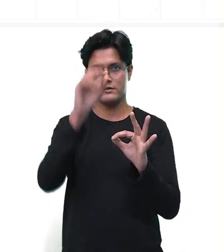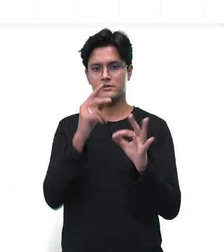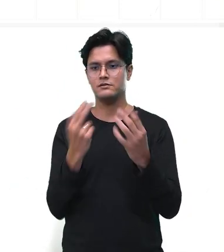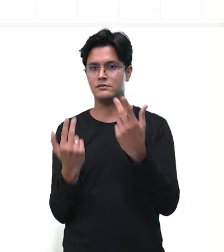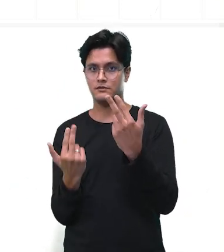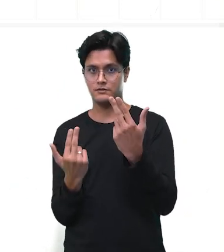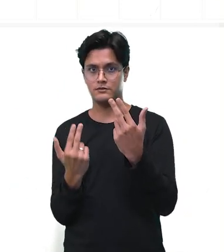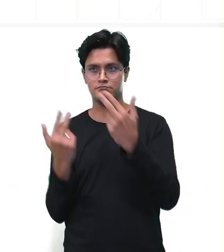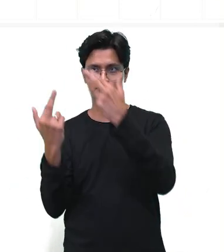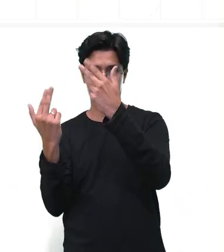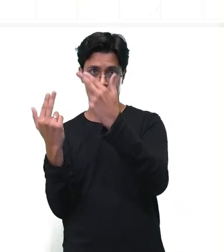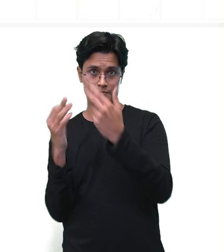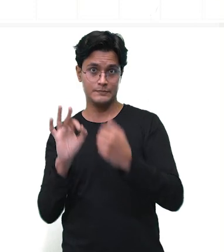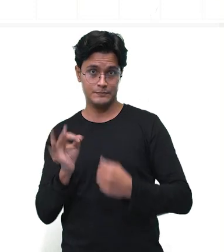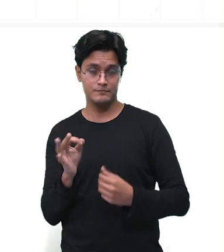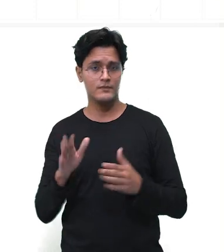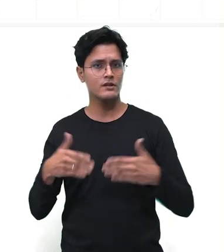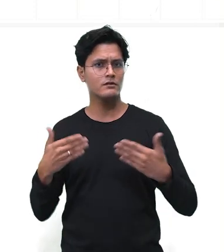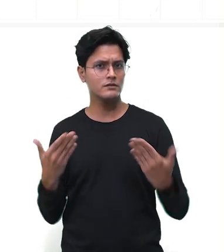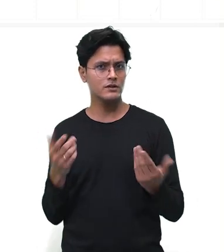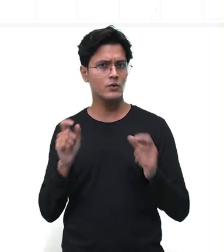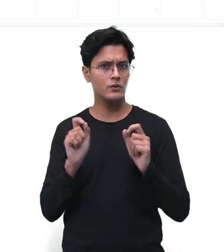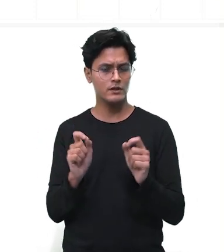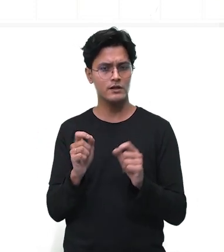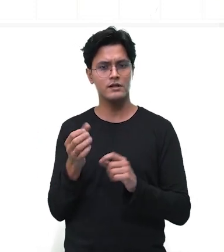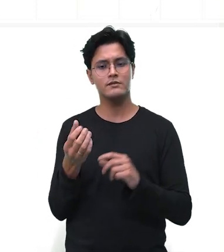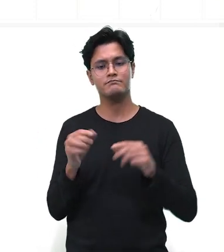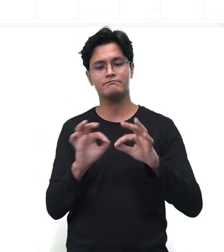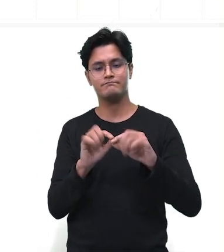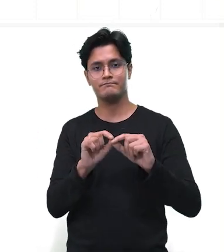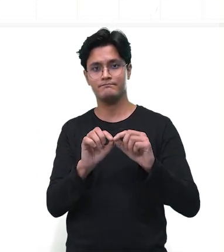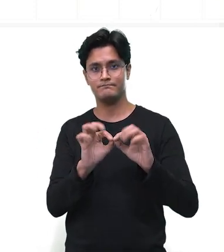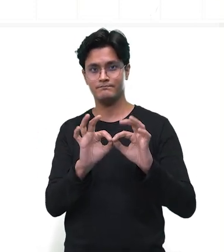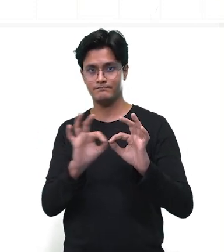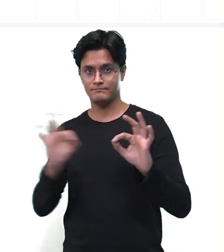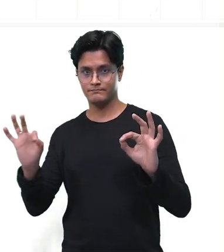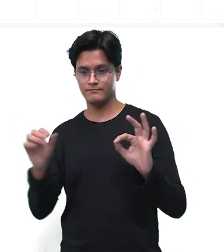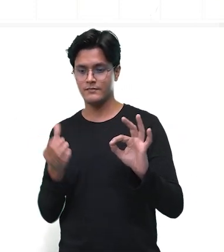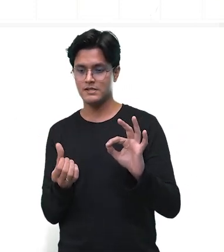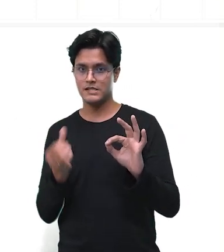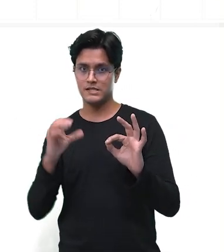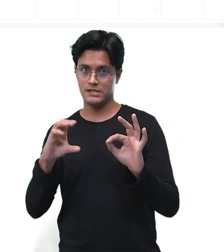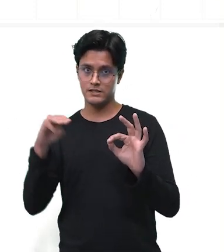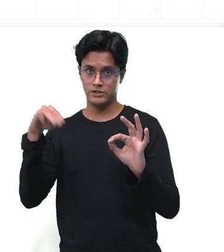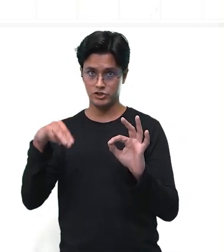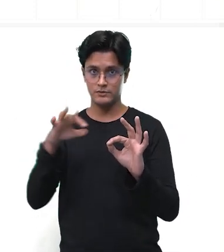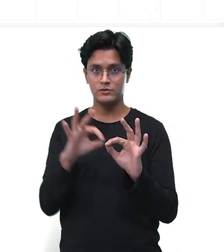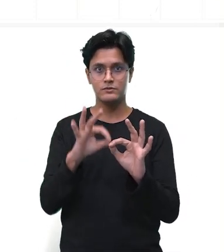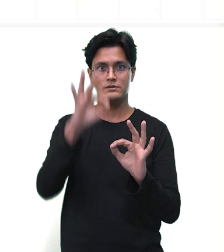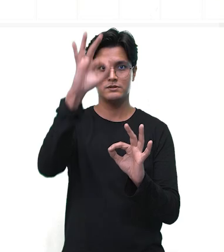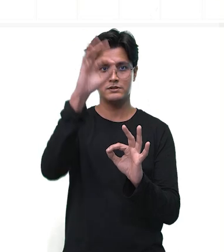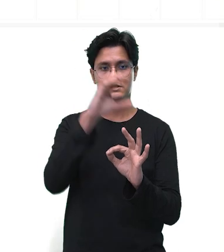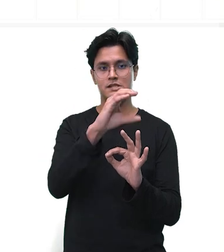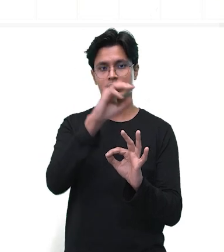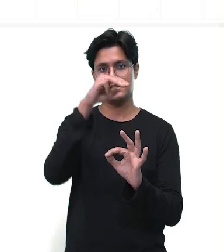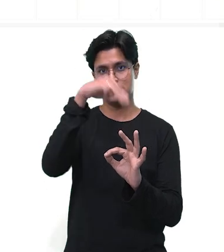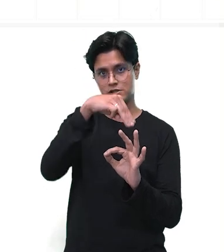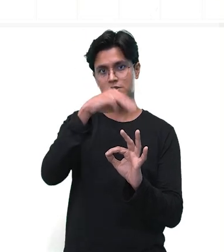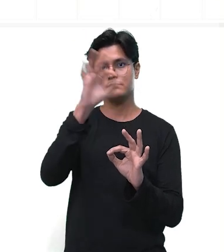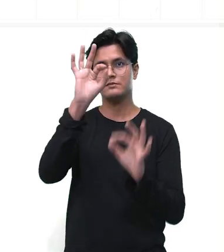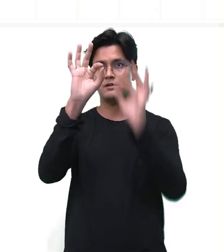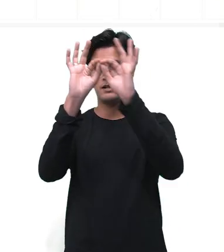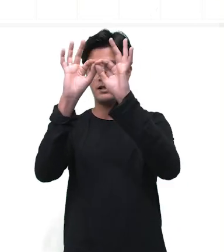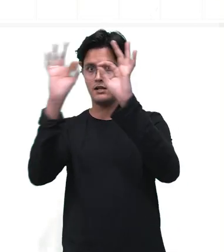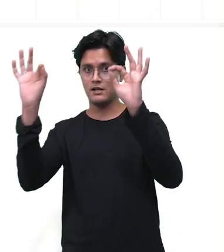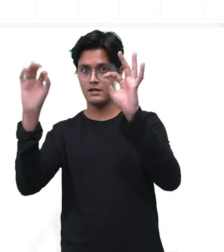posso escrever que esse lado aqui tem 6 centímetros, esse outro tem 6 centímetros, esse 6 e